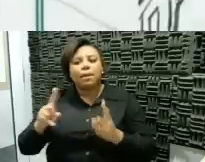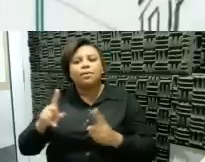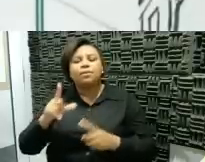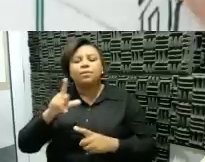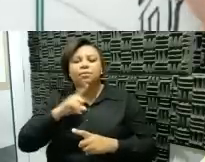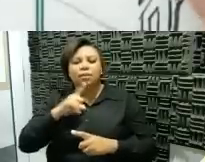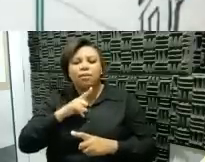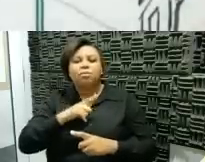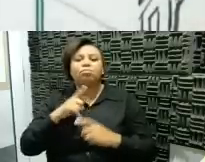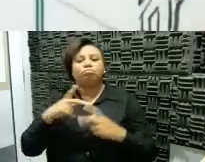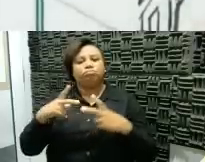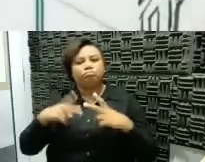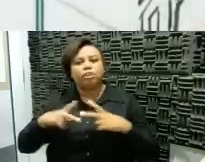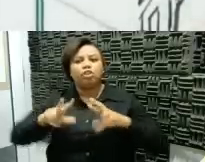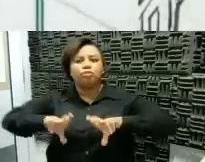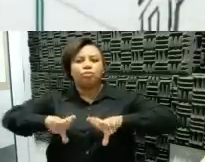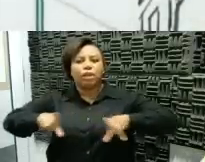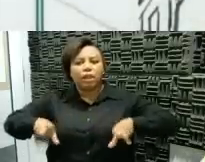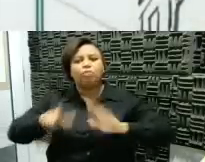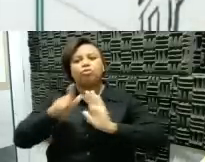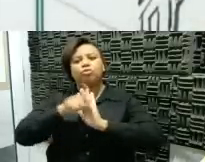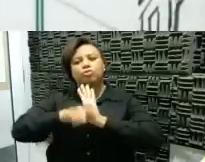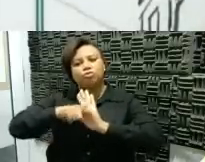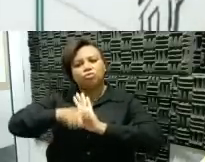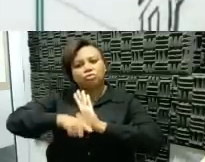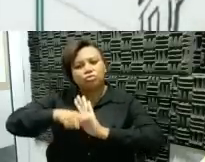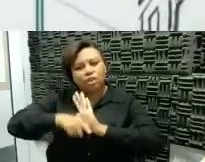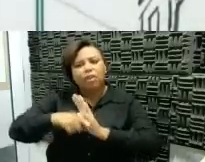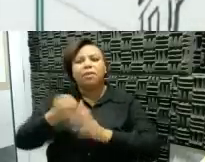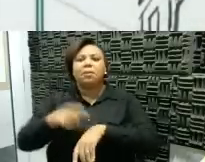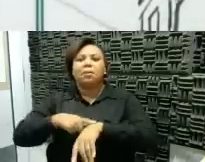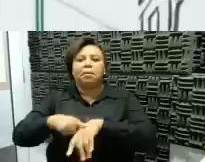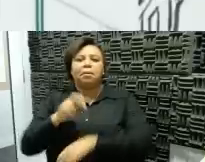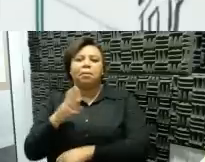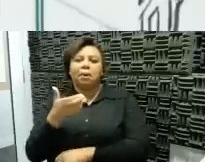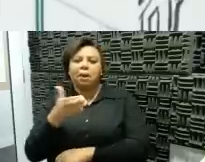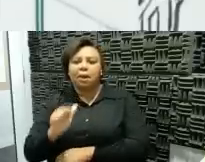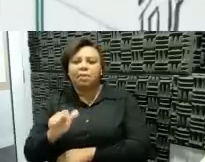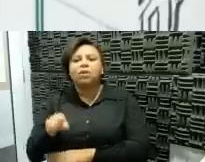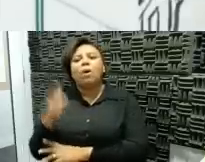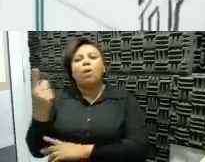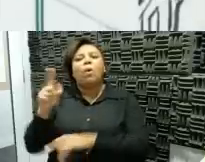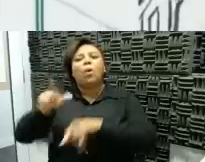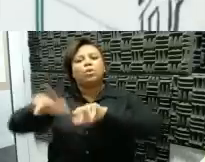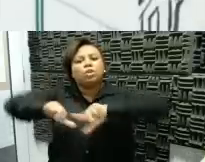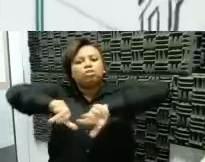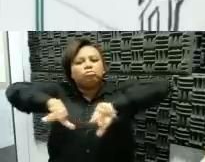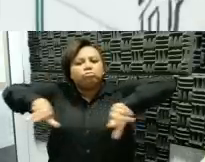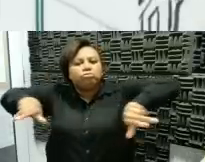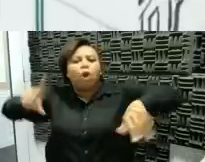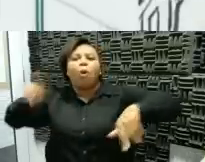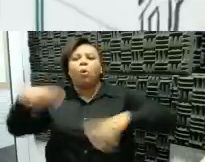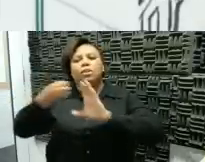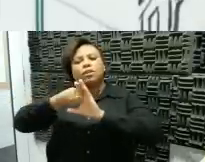diferente de gênero ou de raça ou de outras diferenças de outras características da nossa